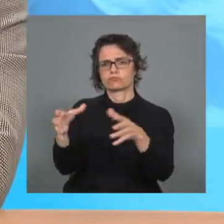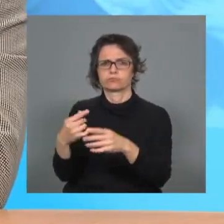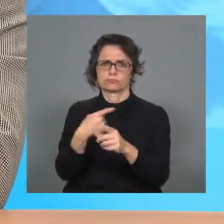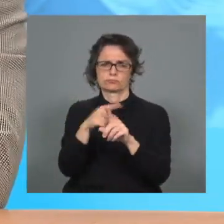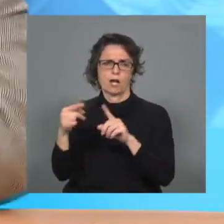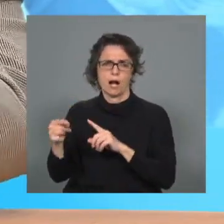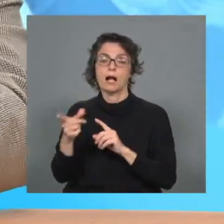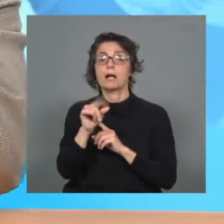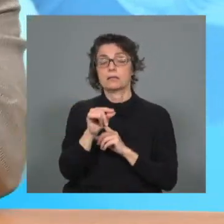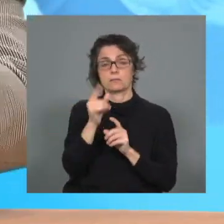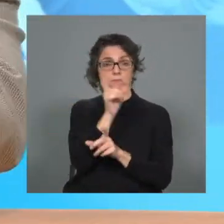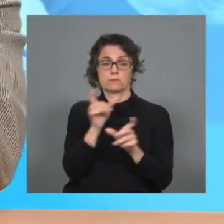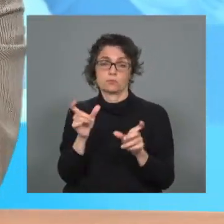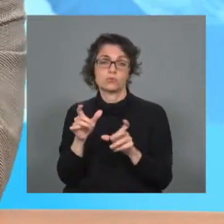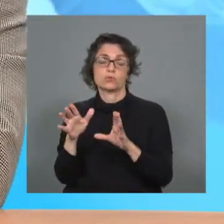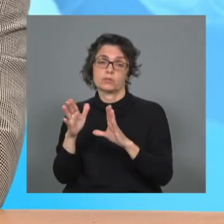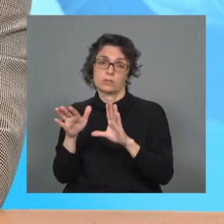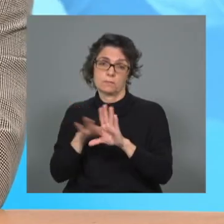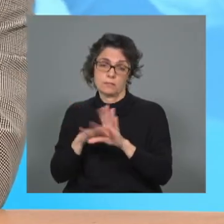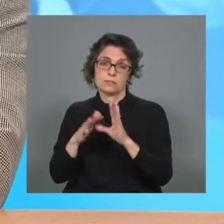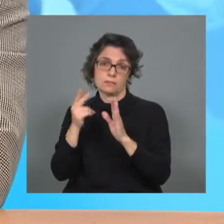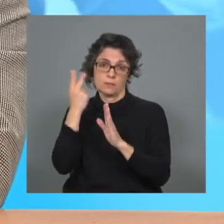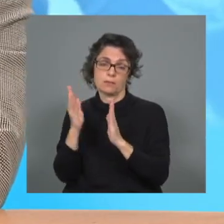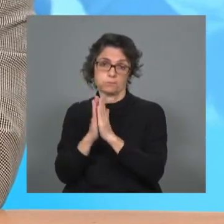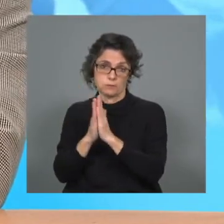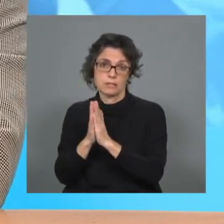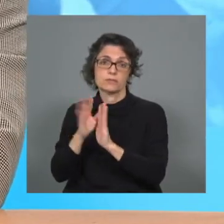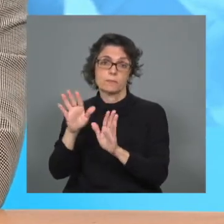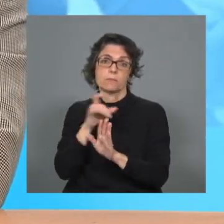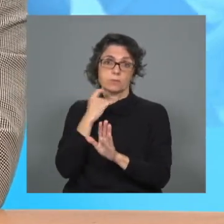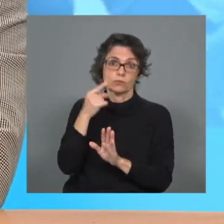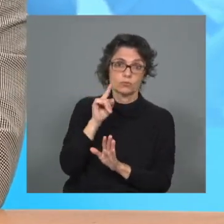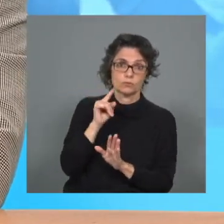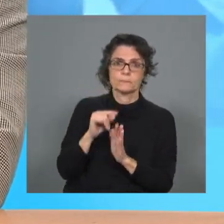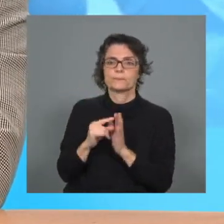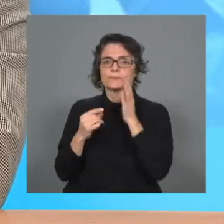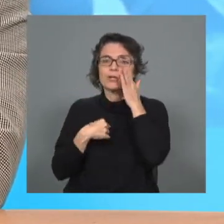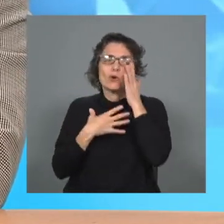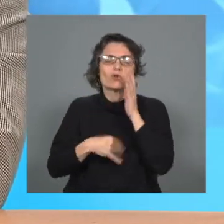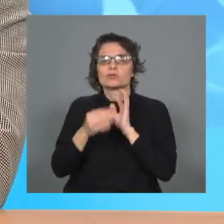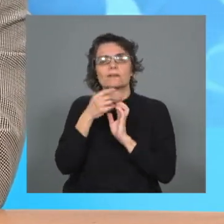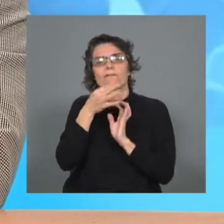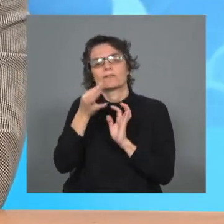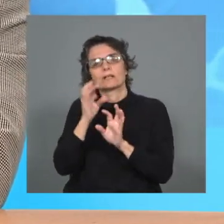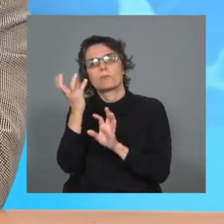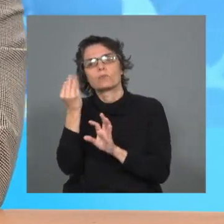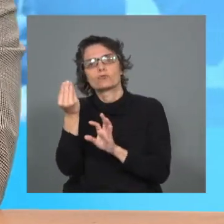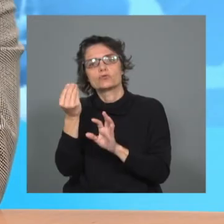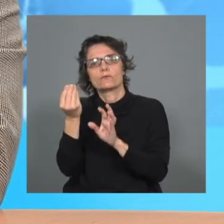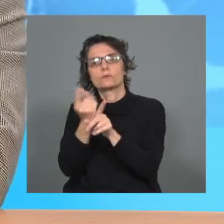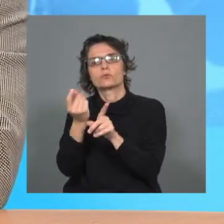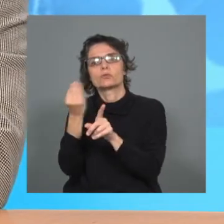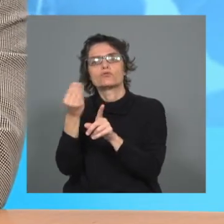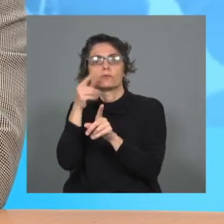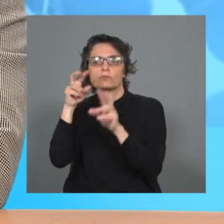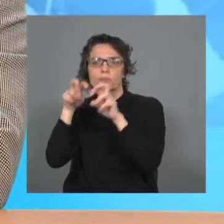leigos da população em geral, juvenis. Eu falo muito dos jovens porque é uma das minhas linhas de investigação e, portanto, é